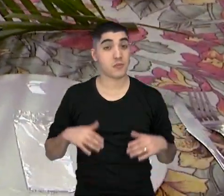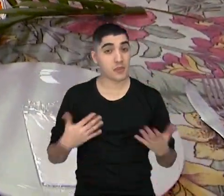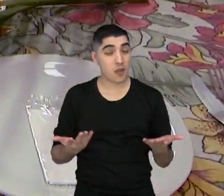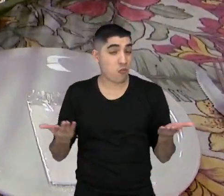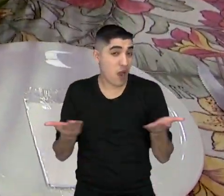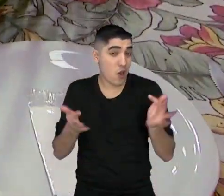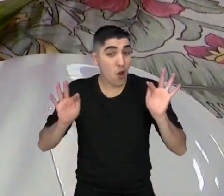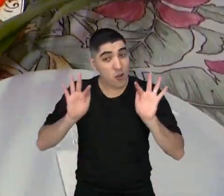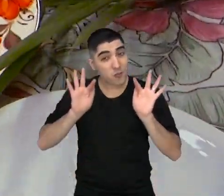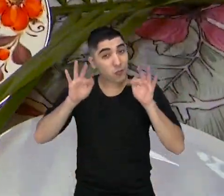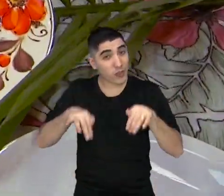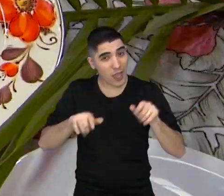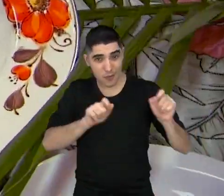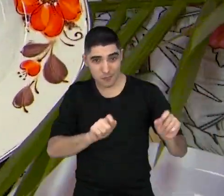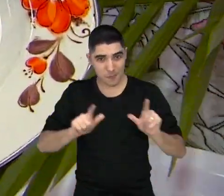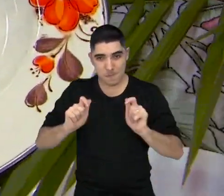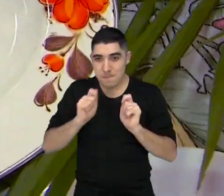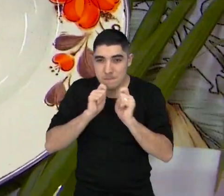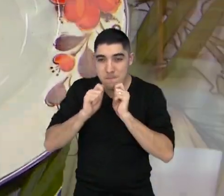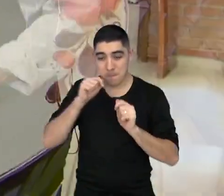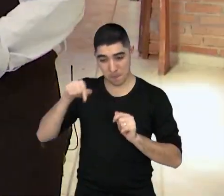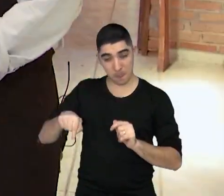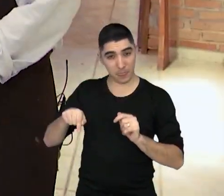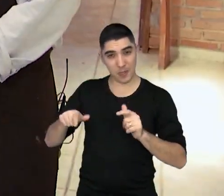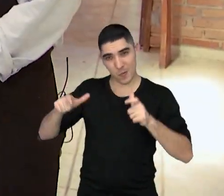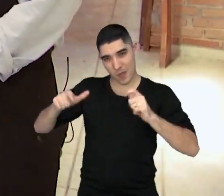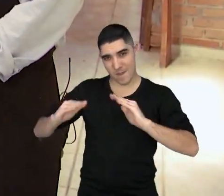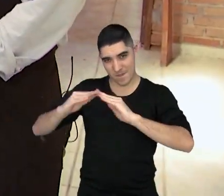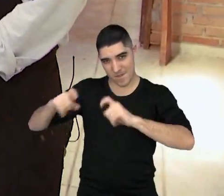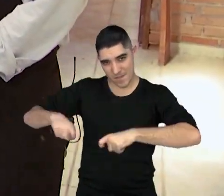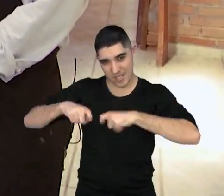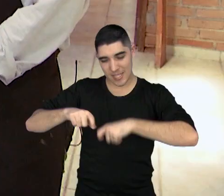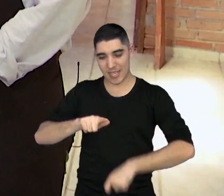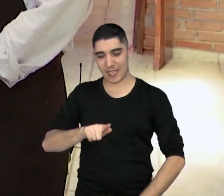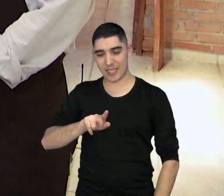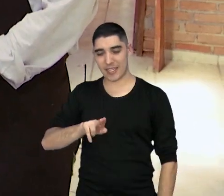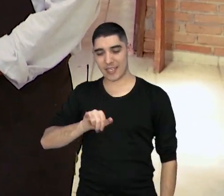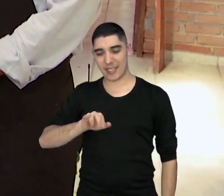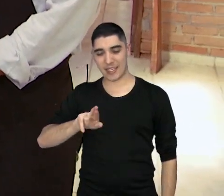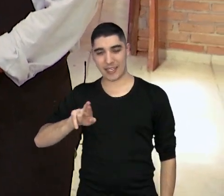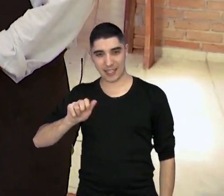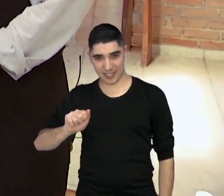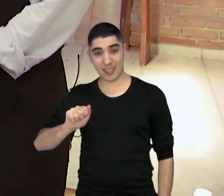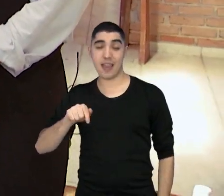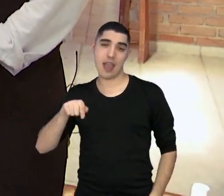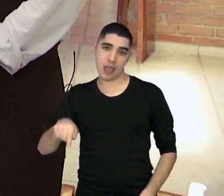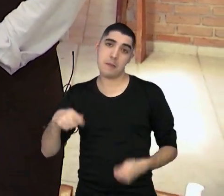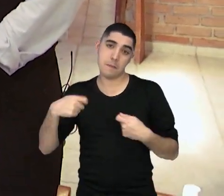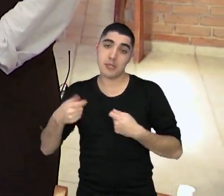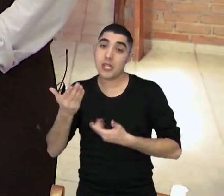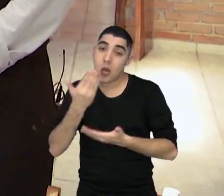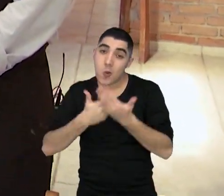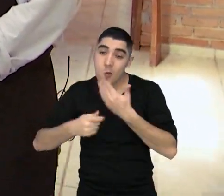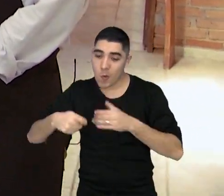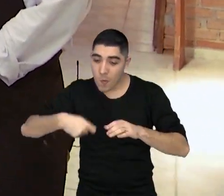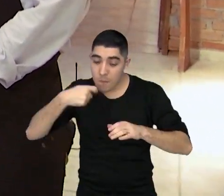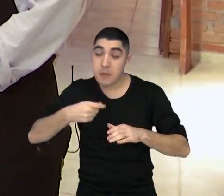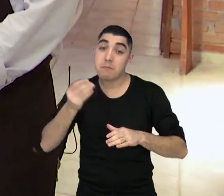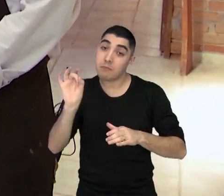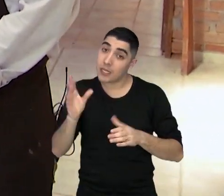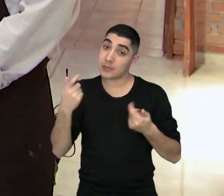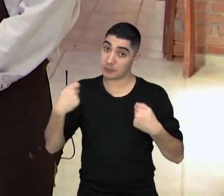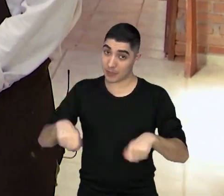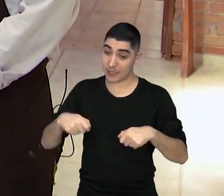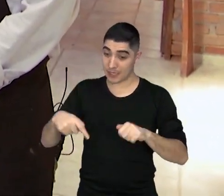E para concluir a reportagem na Ecofazenda Guirra, é claro, né, que uma mesa, um almoço só